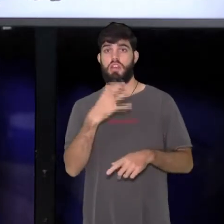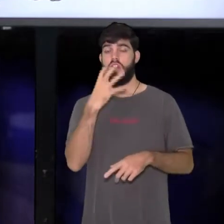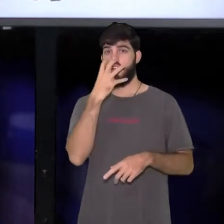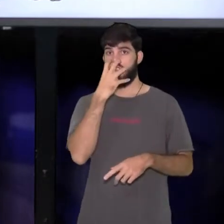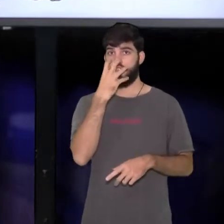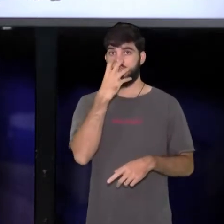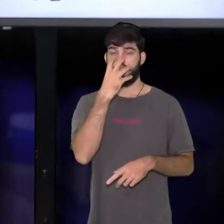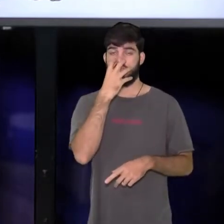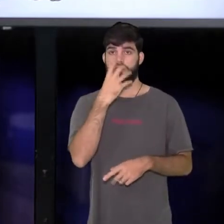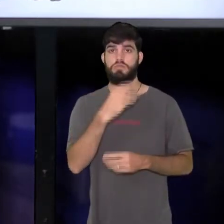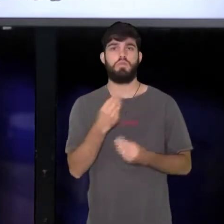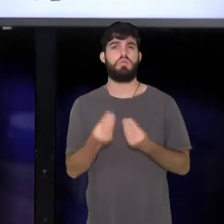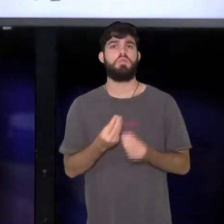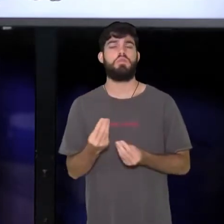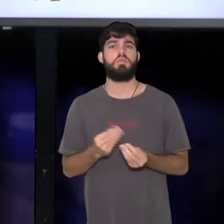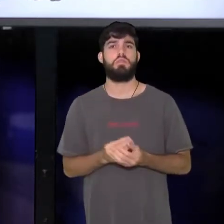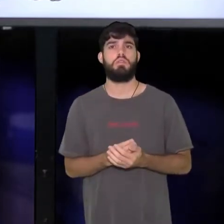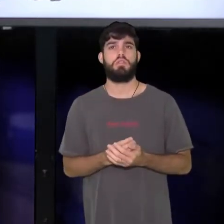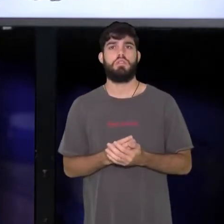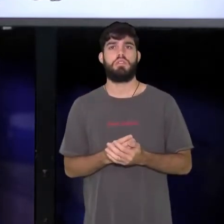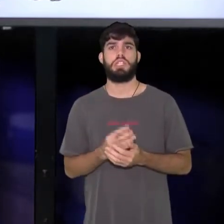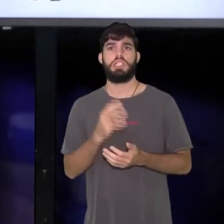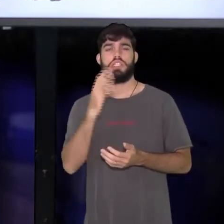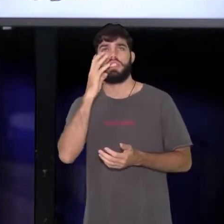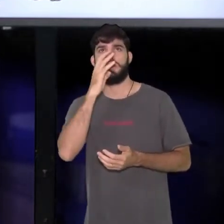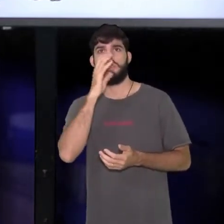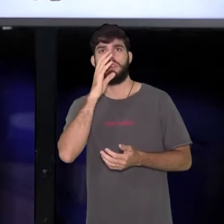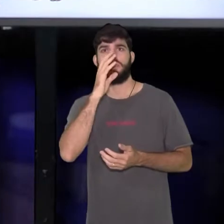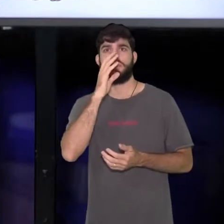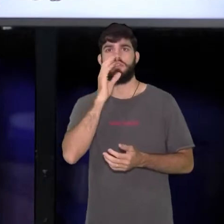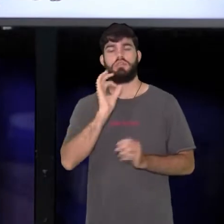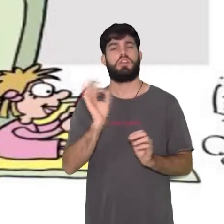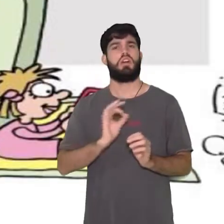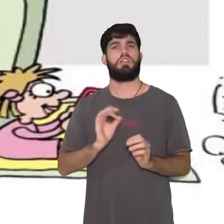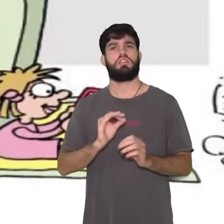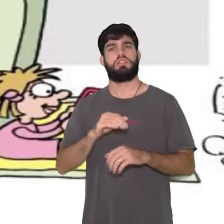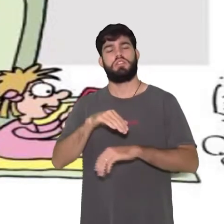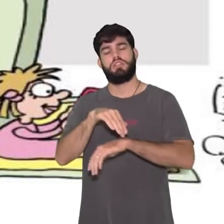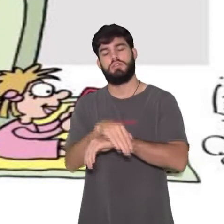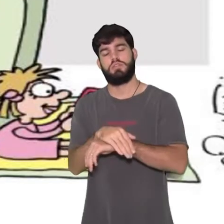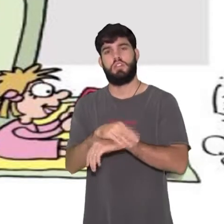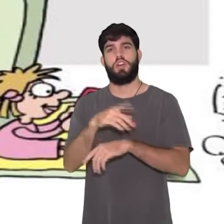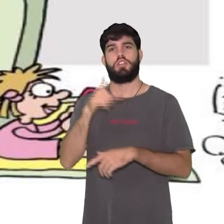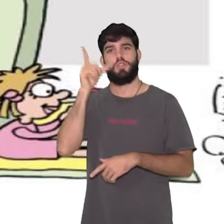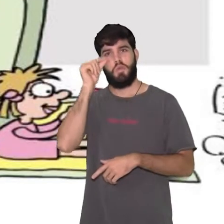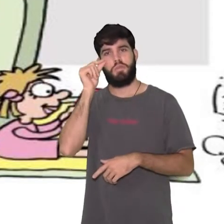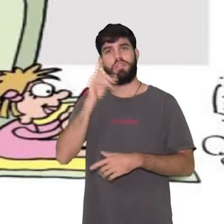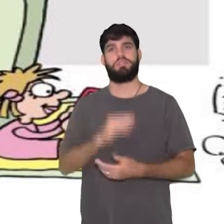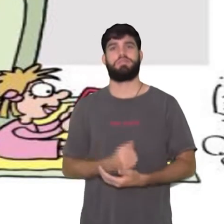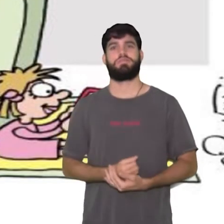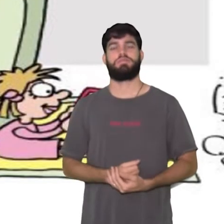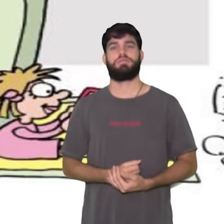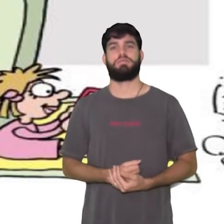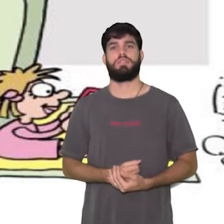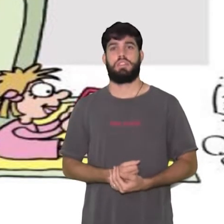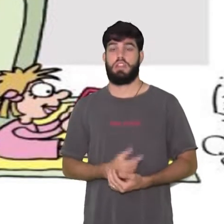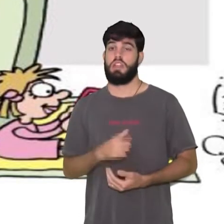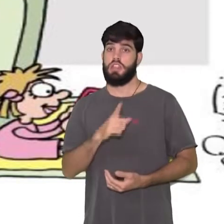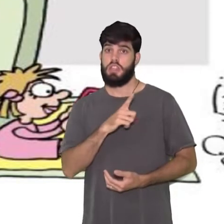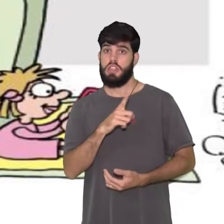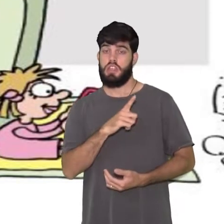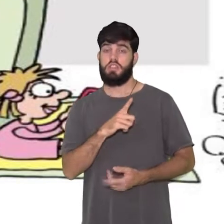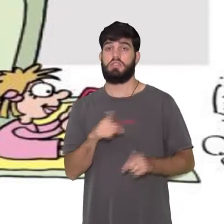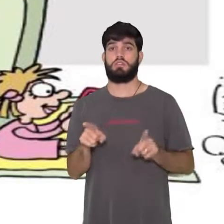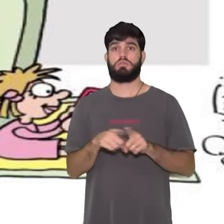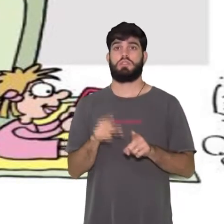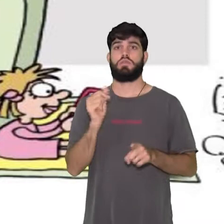que o cachorro está? Está prestando atenção ao movimento? Não, ele está dormindo. Eu tenho uma criança, uma menininha, brincando